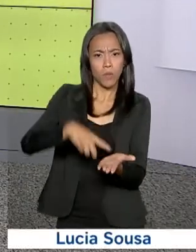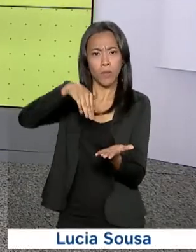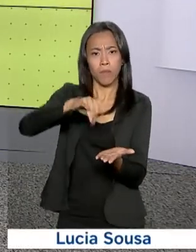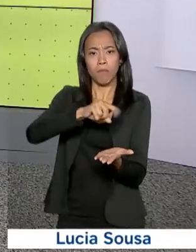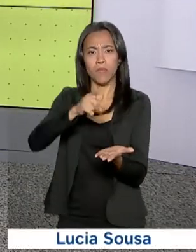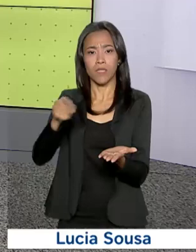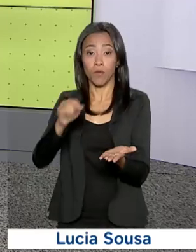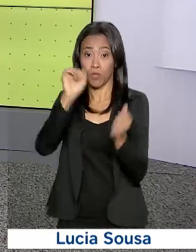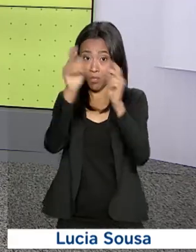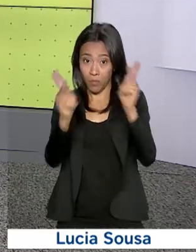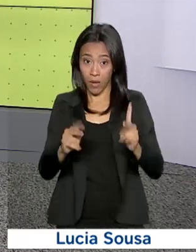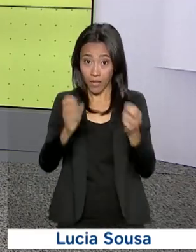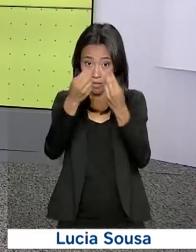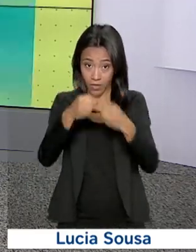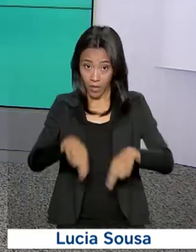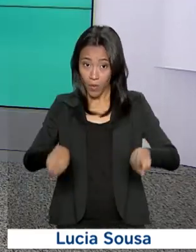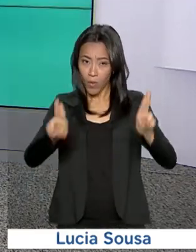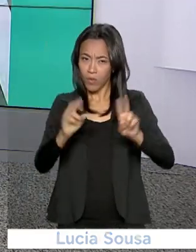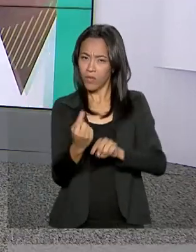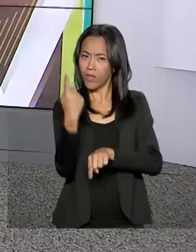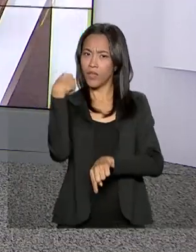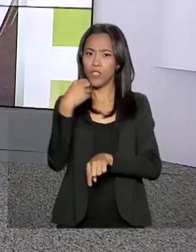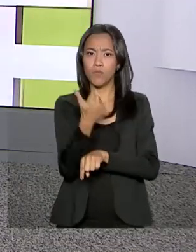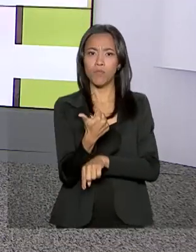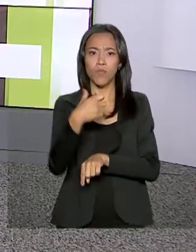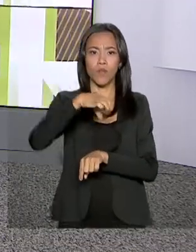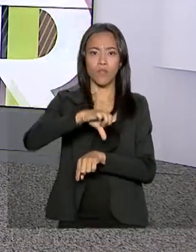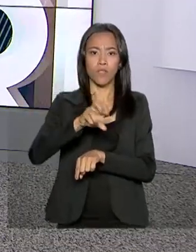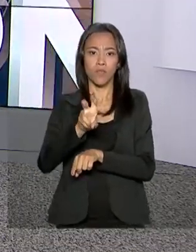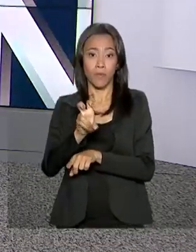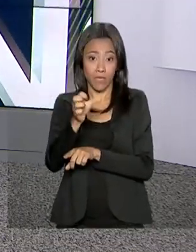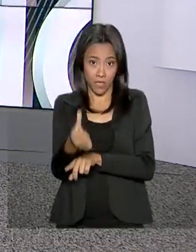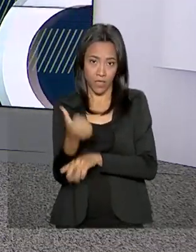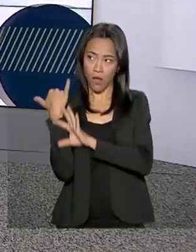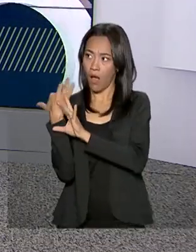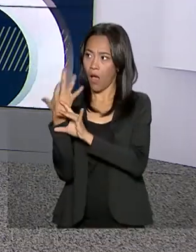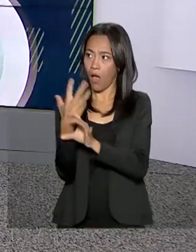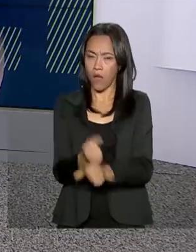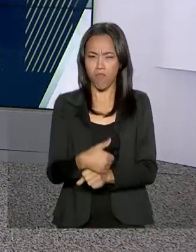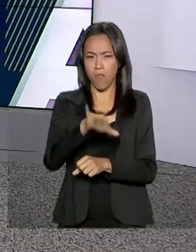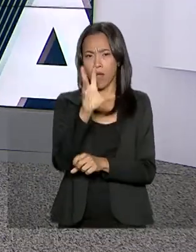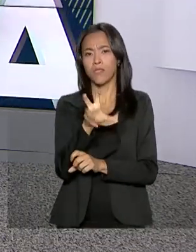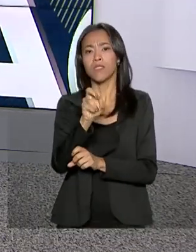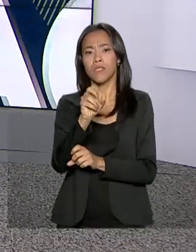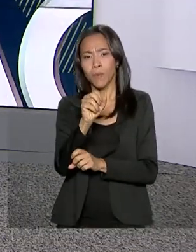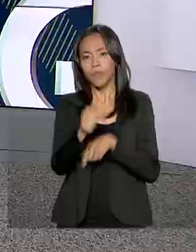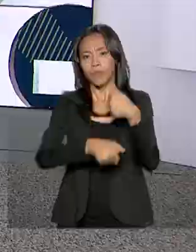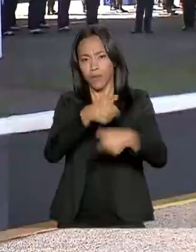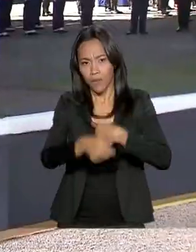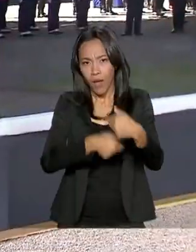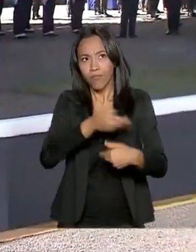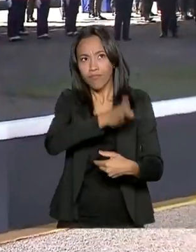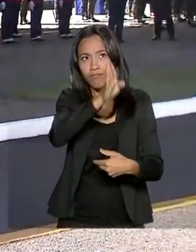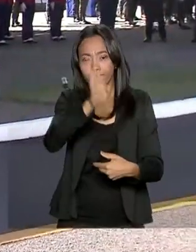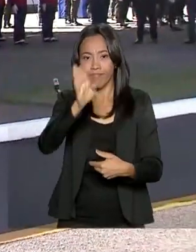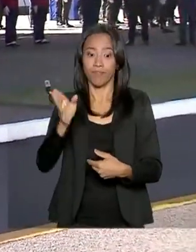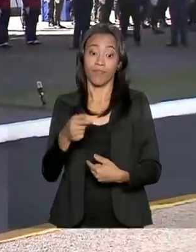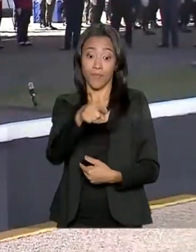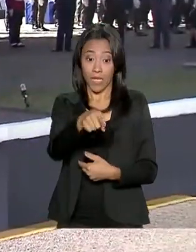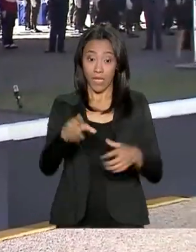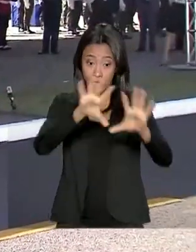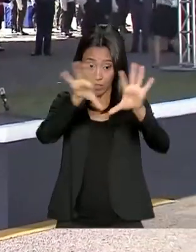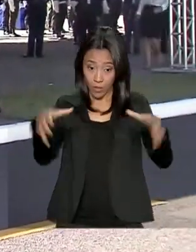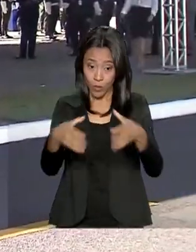desde 1956. Ao longo de todos esses anos, já foram mais de 50 operações. No grupamento de